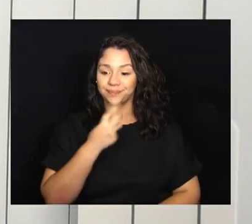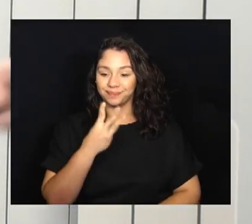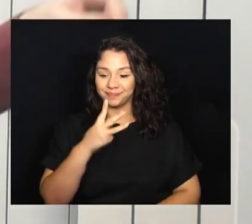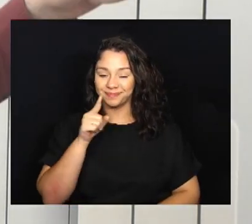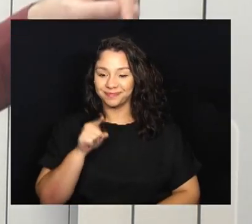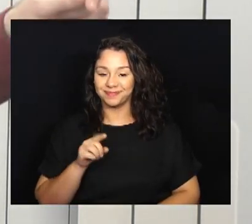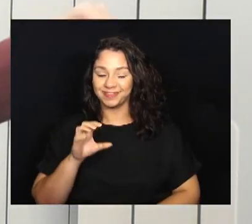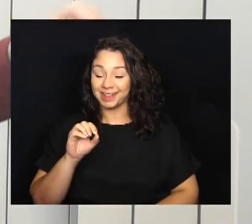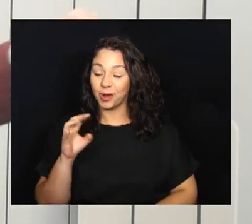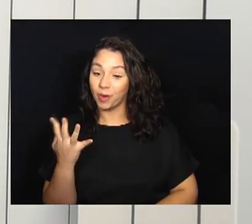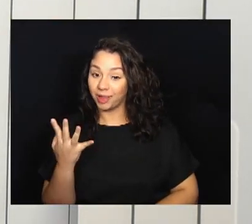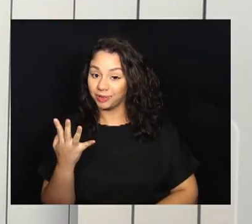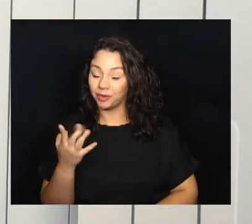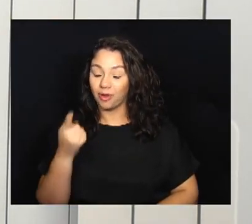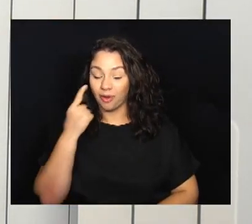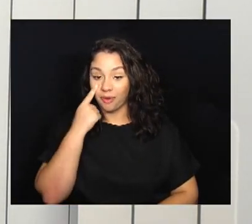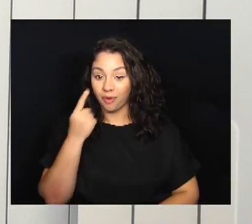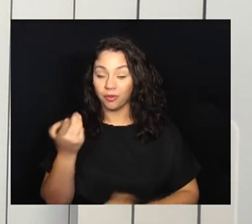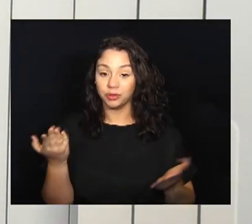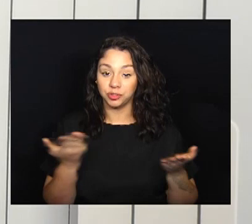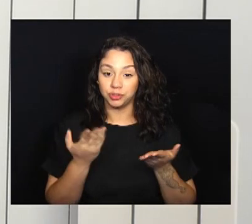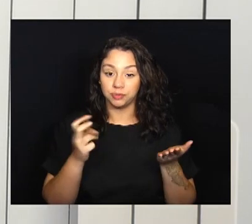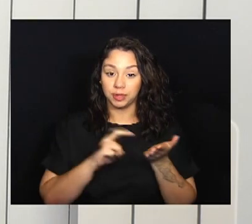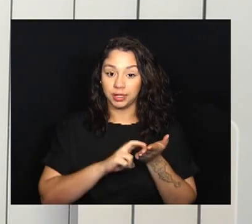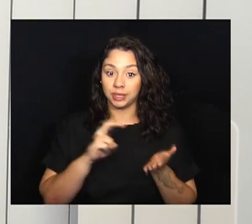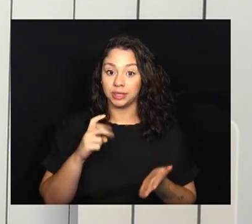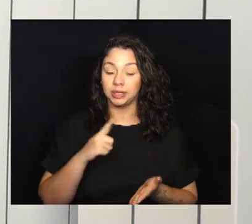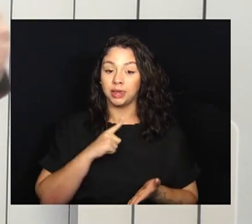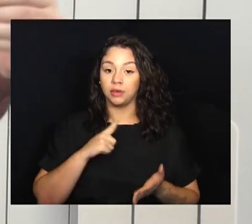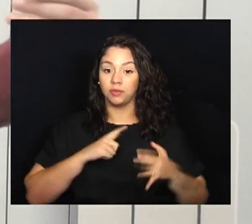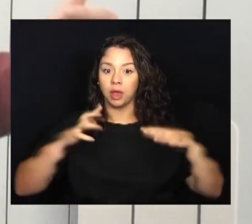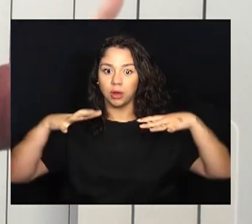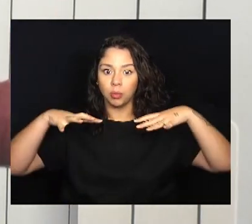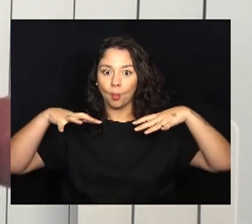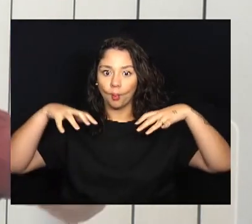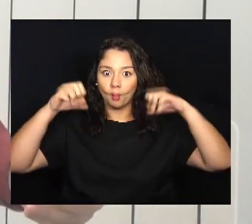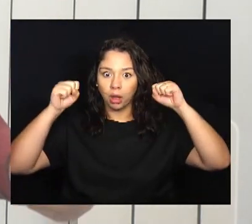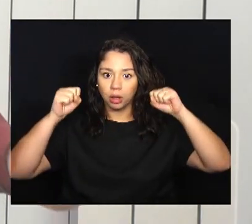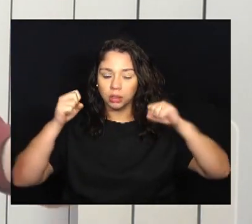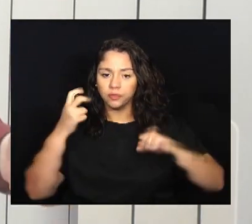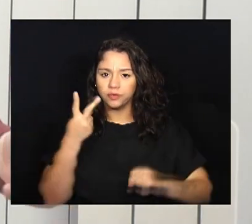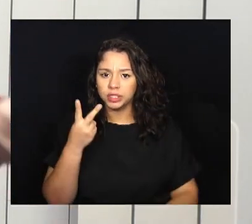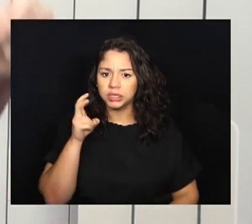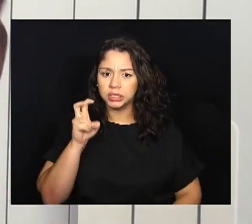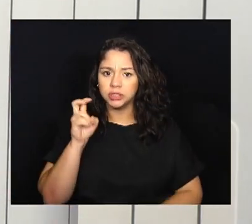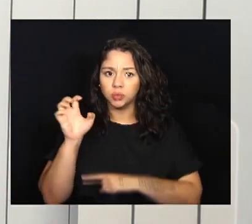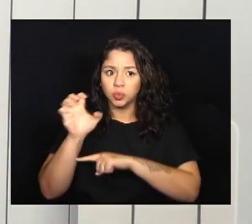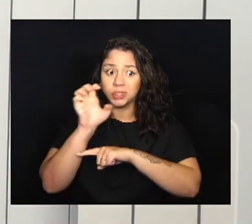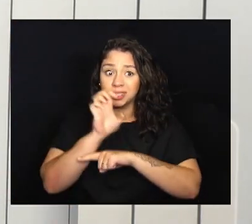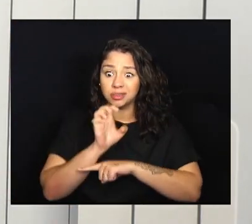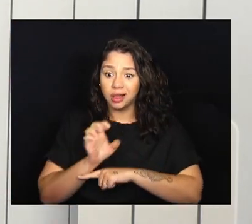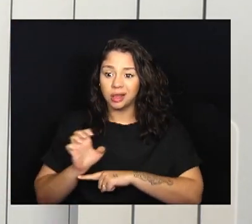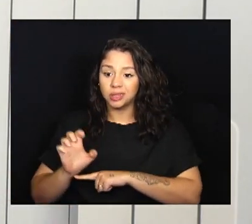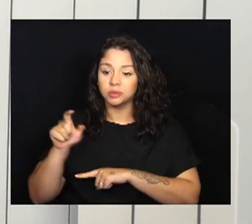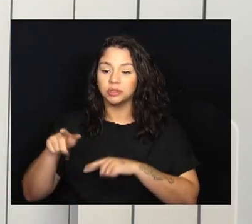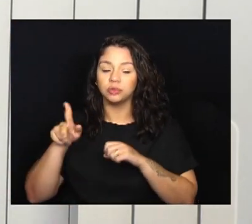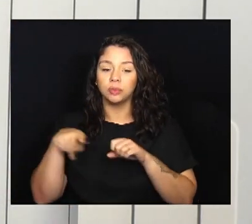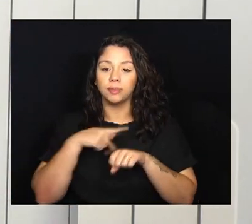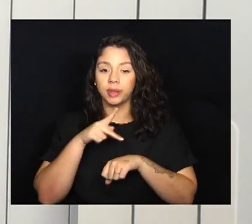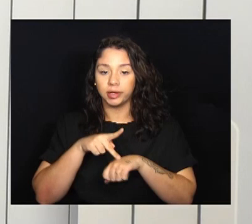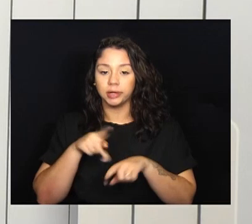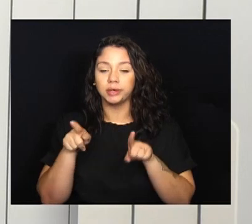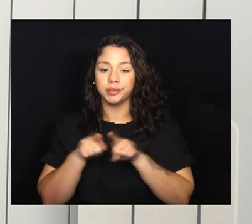1h mais 4. Olha só, nesta manhã aconteceu um apagão em 25 estados aqui do país e também no